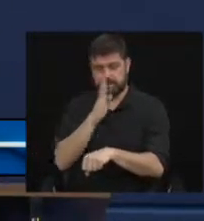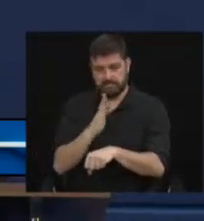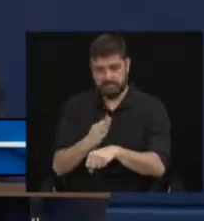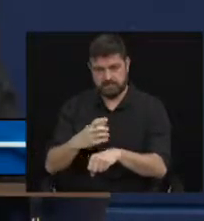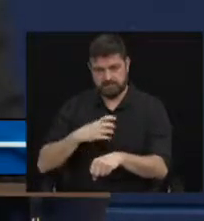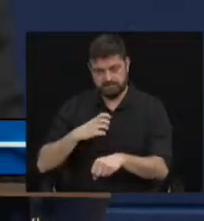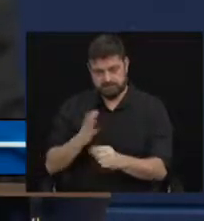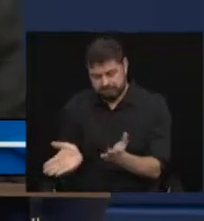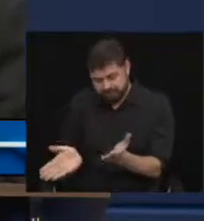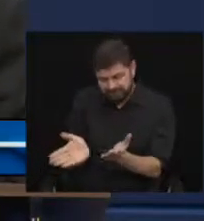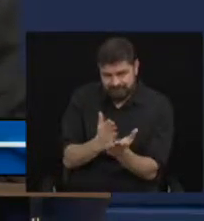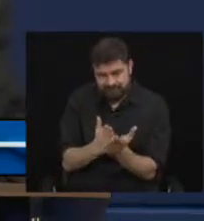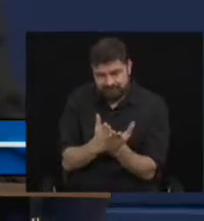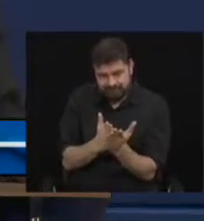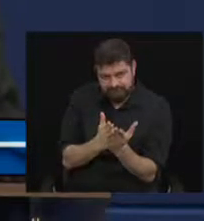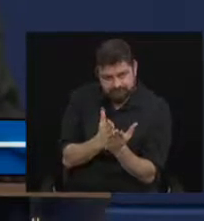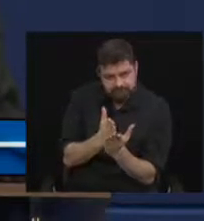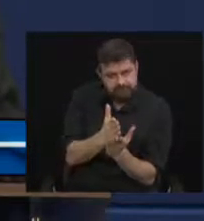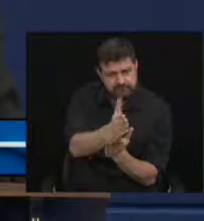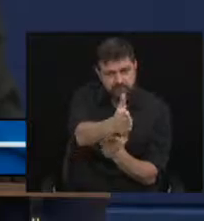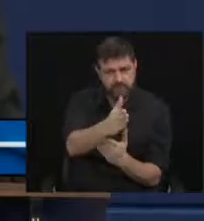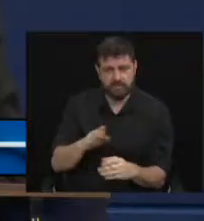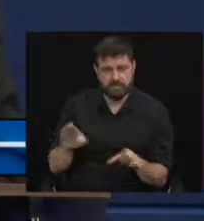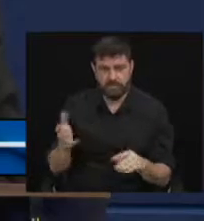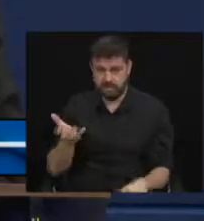outdoor, largava a cidade imunda,